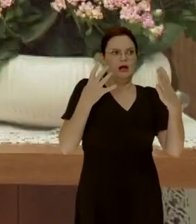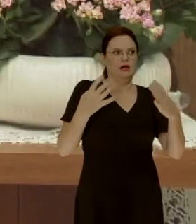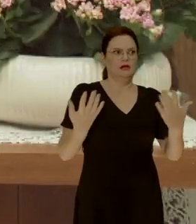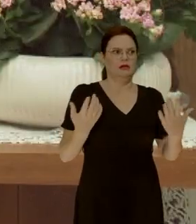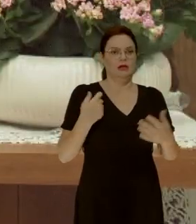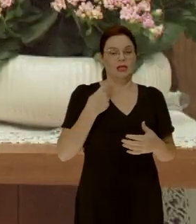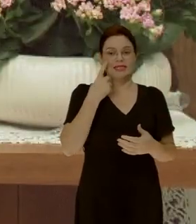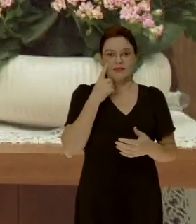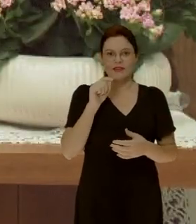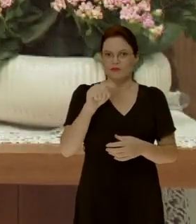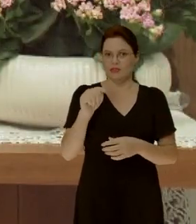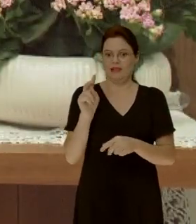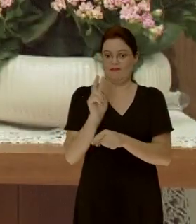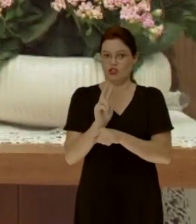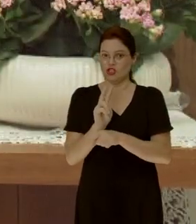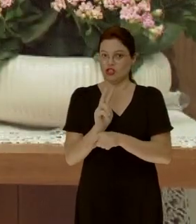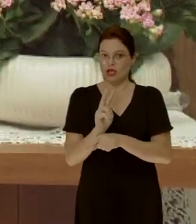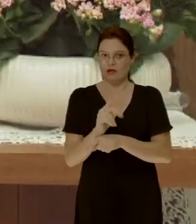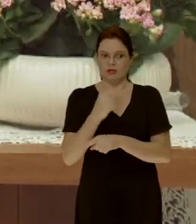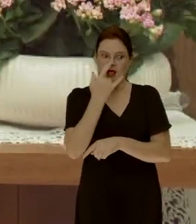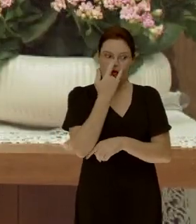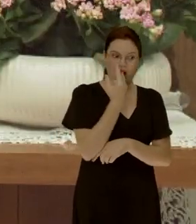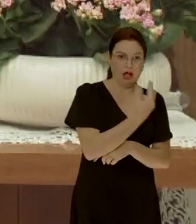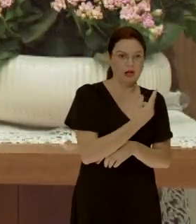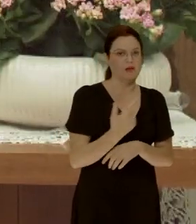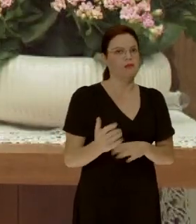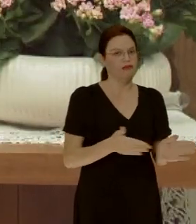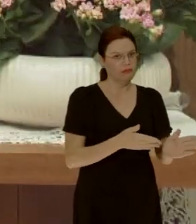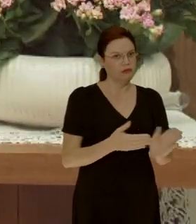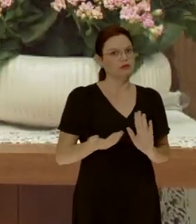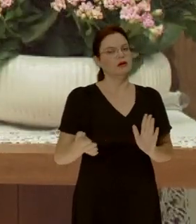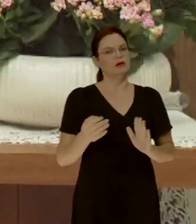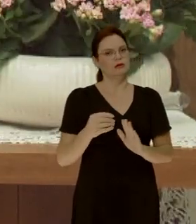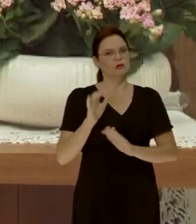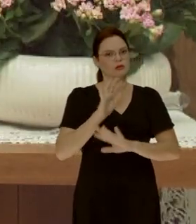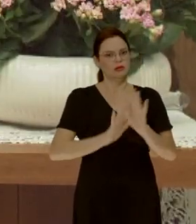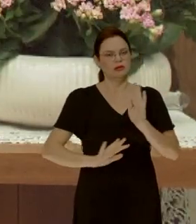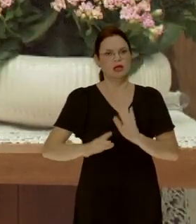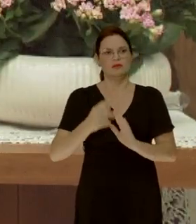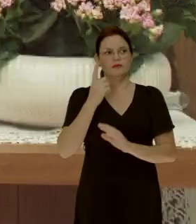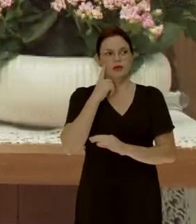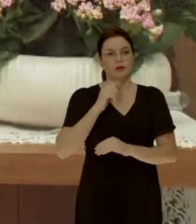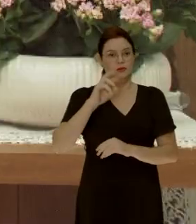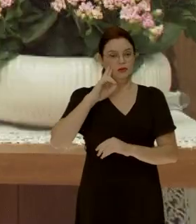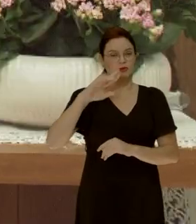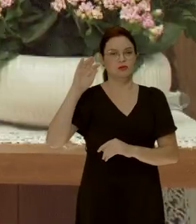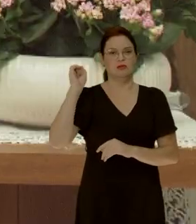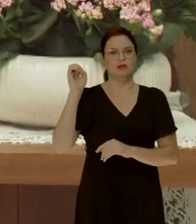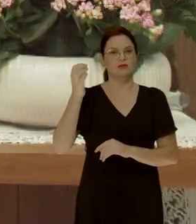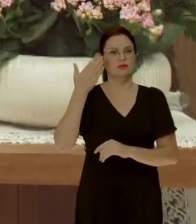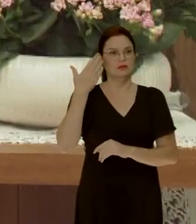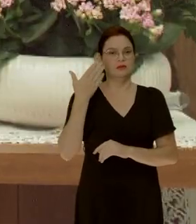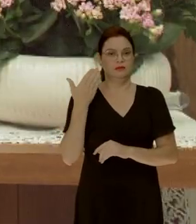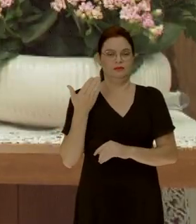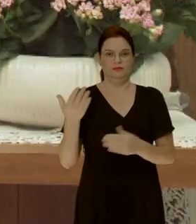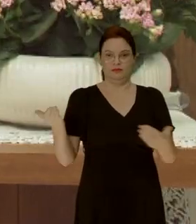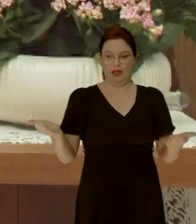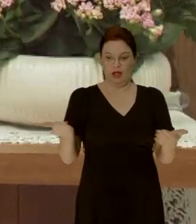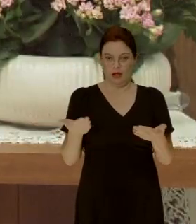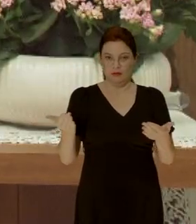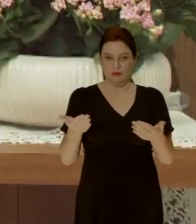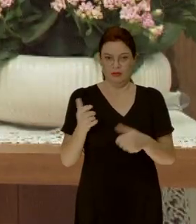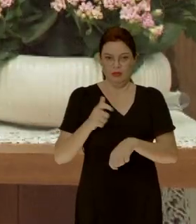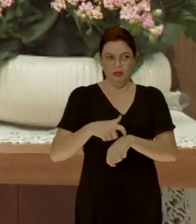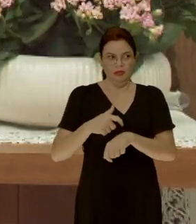de se preparar, o Senhor revelou que essa noite, à meia-noite,